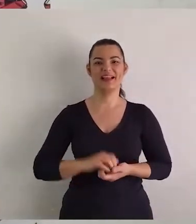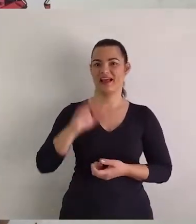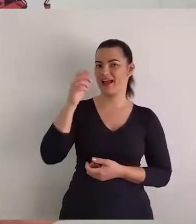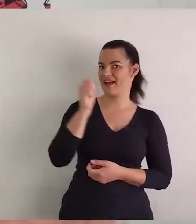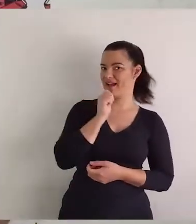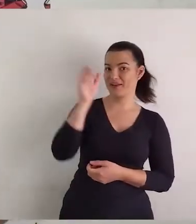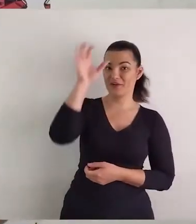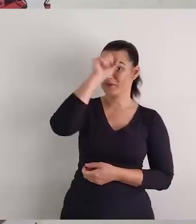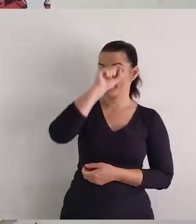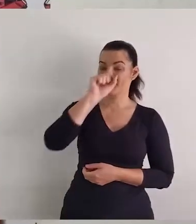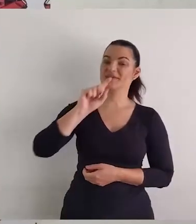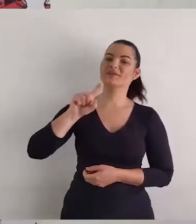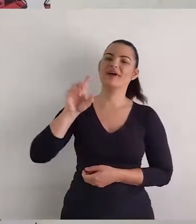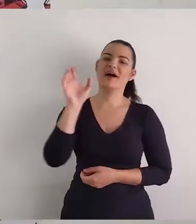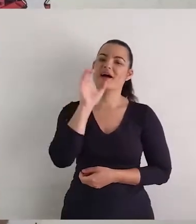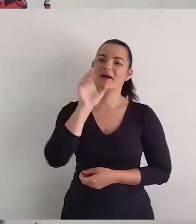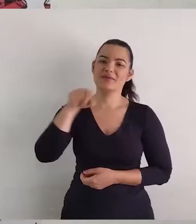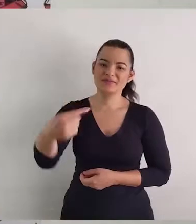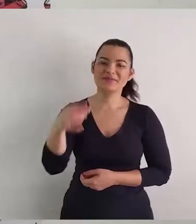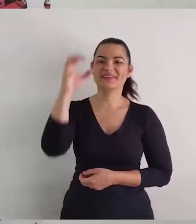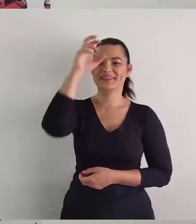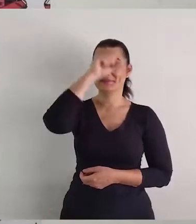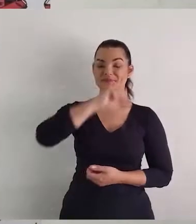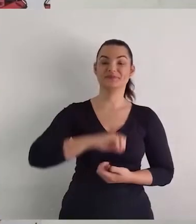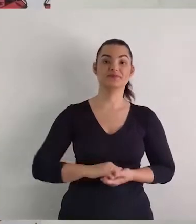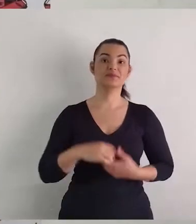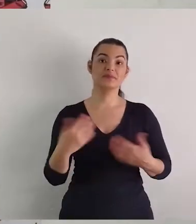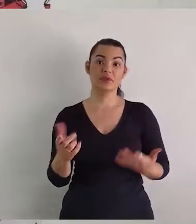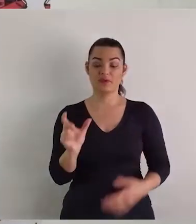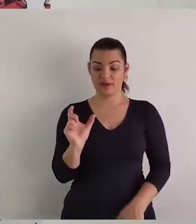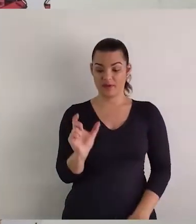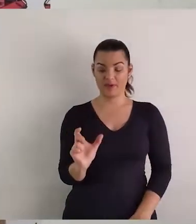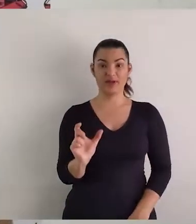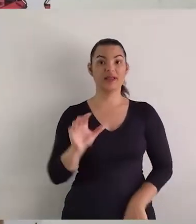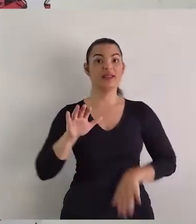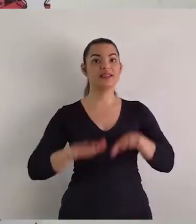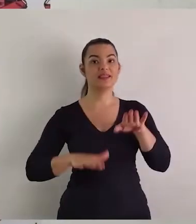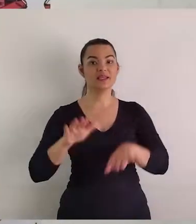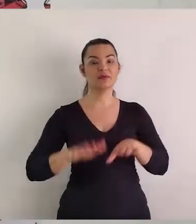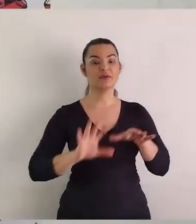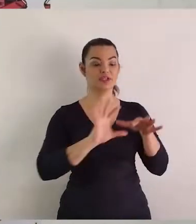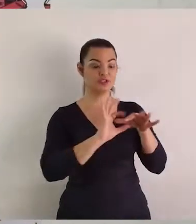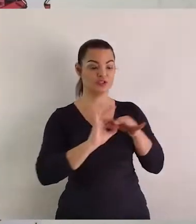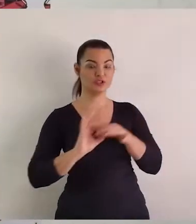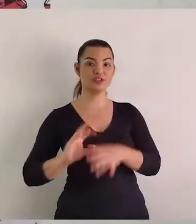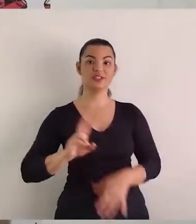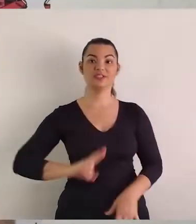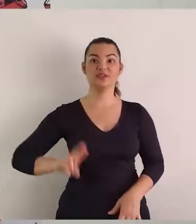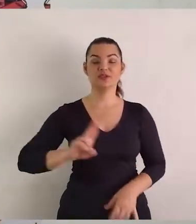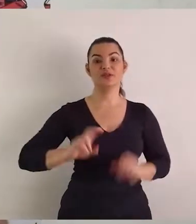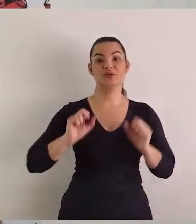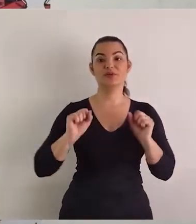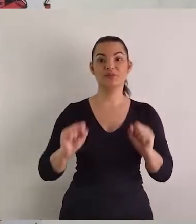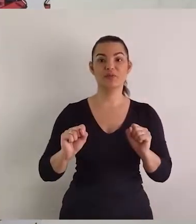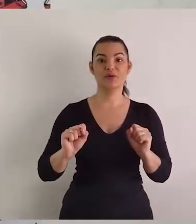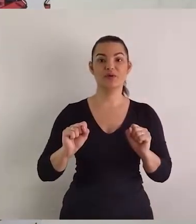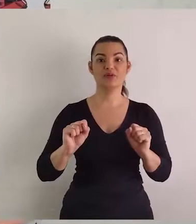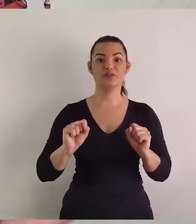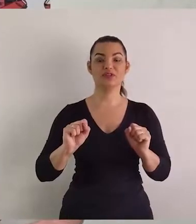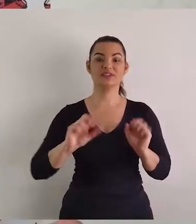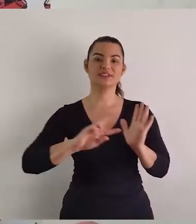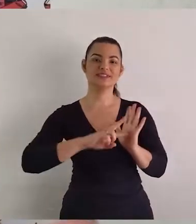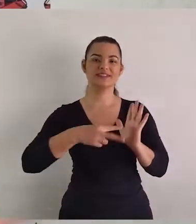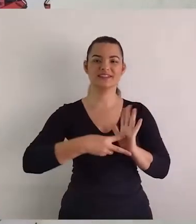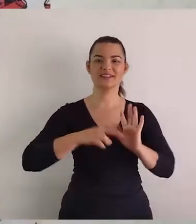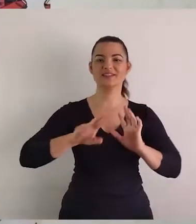breve. Então, a palavra, dependendo do contexto em que ela está sendo utilizada, ela pode ter